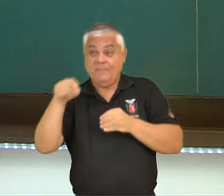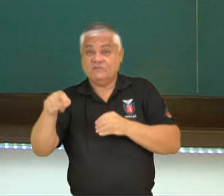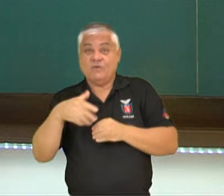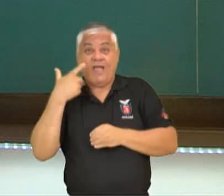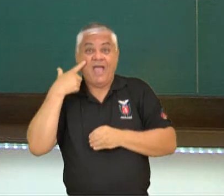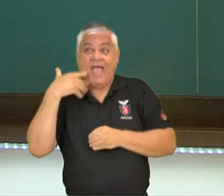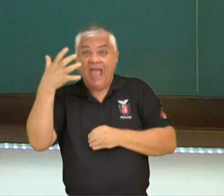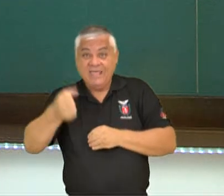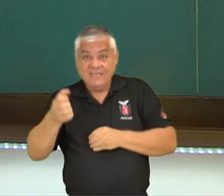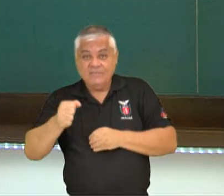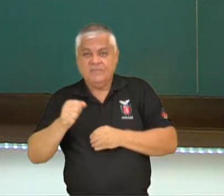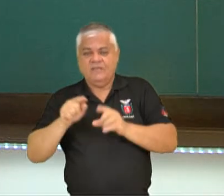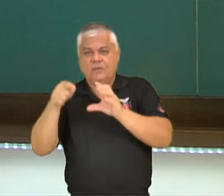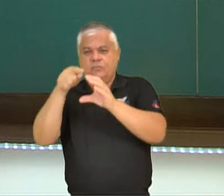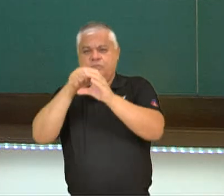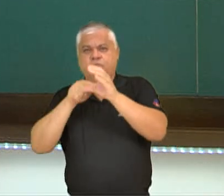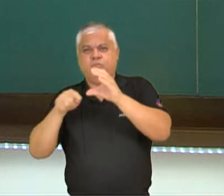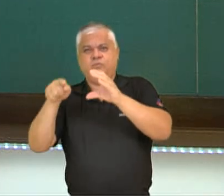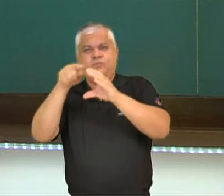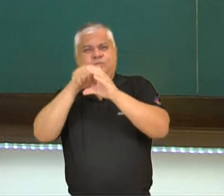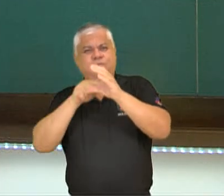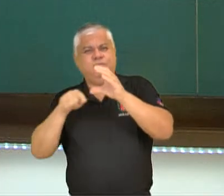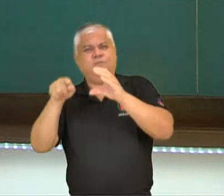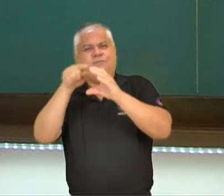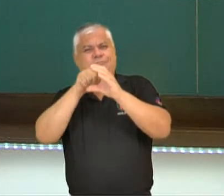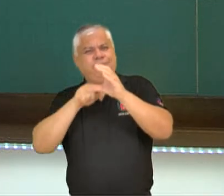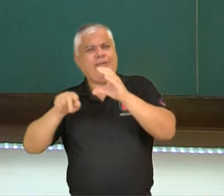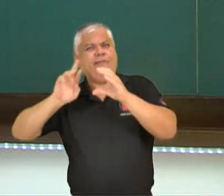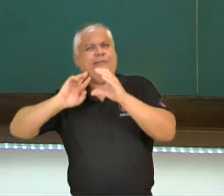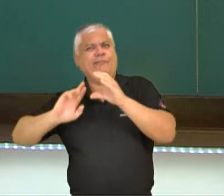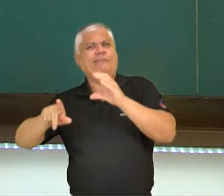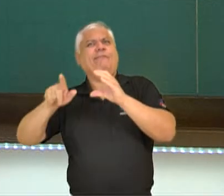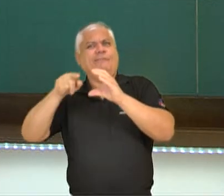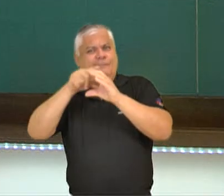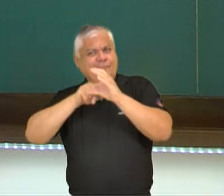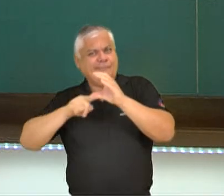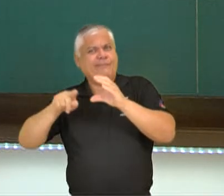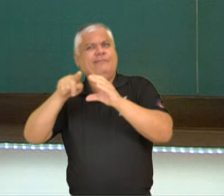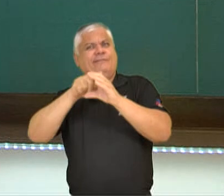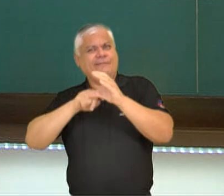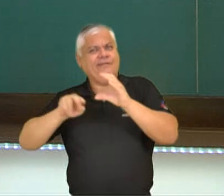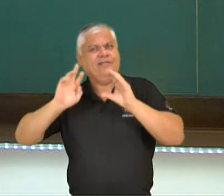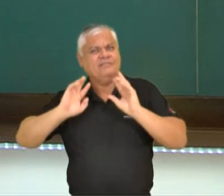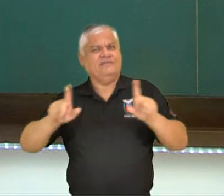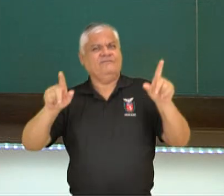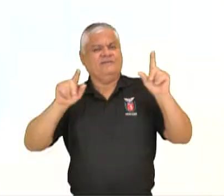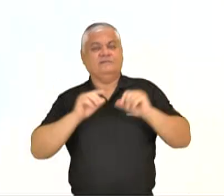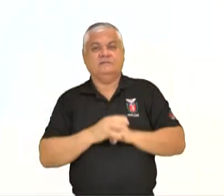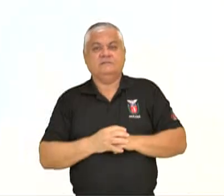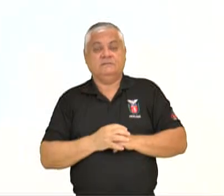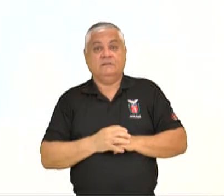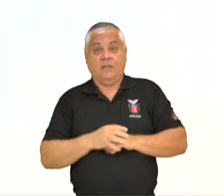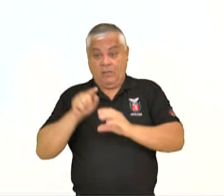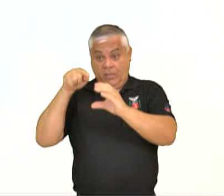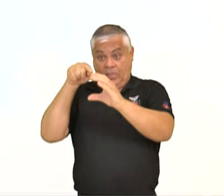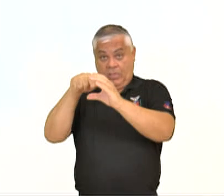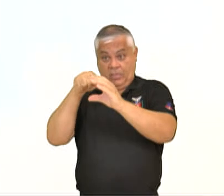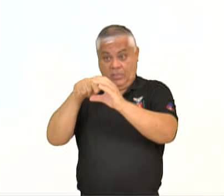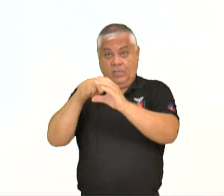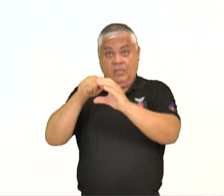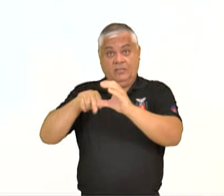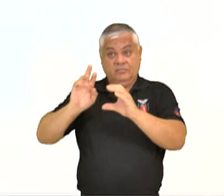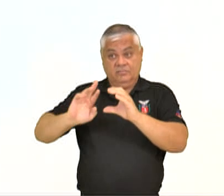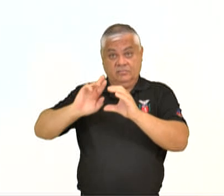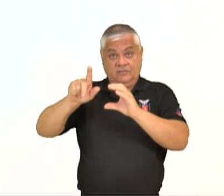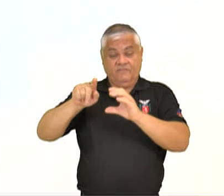falciforme, onde as hemácias têm o formato de foice, né? Parece um Czinho ali, é mais achatadinho. Então, essas hemácias anormais,